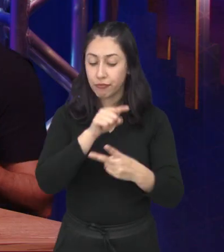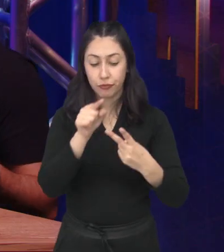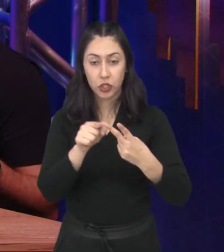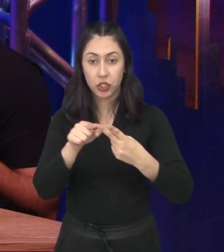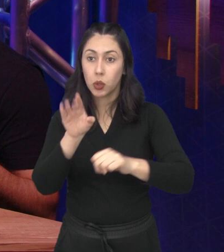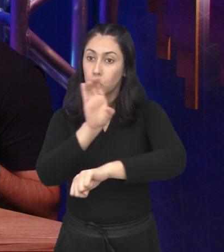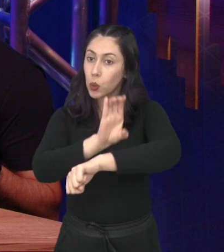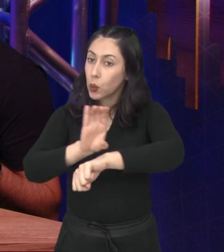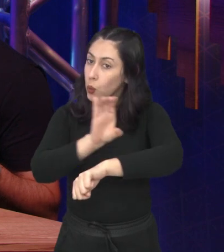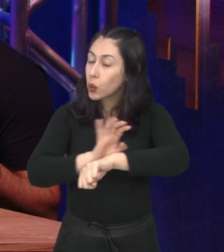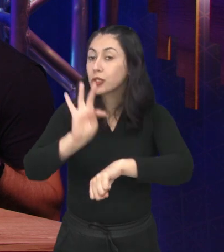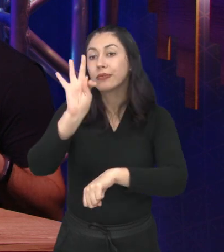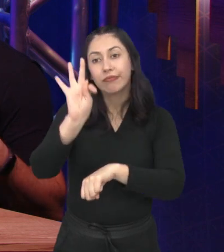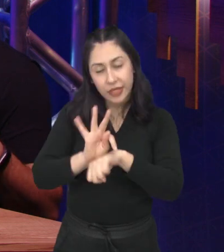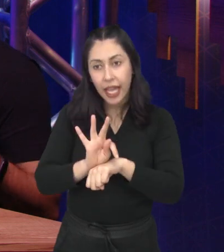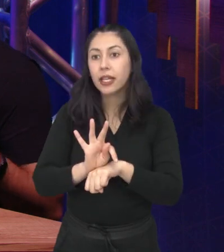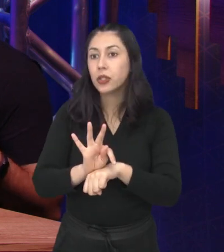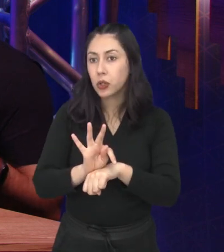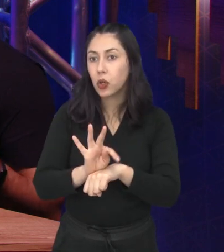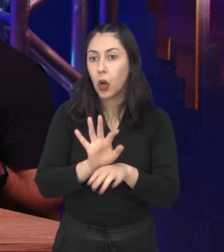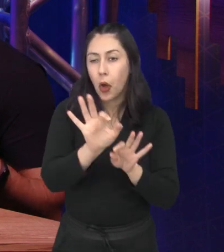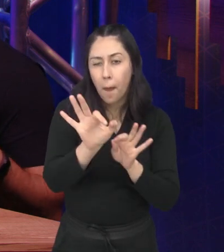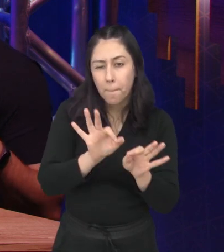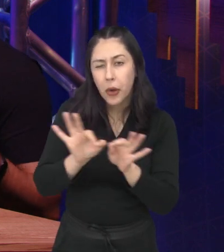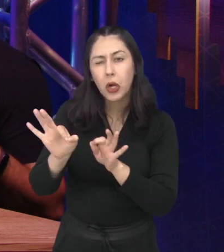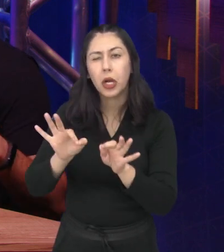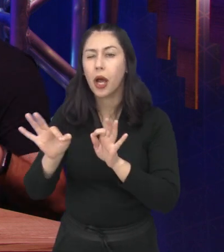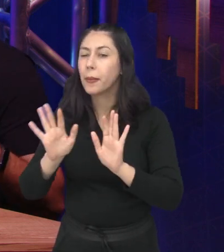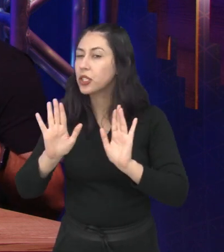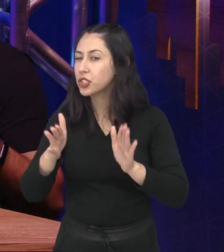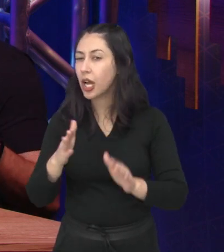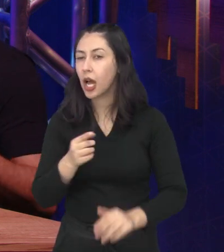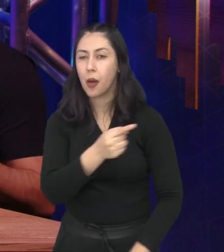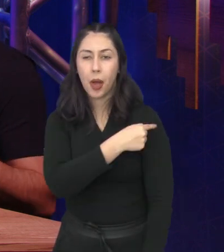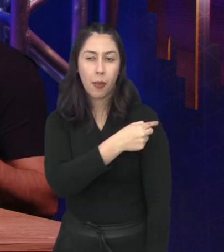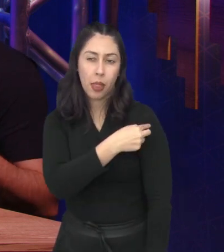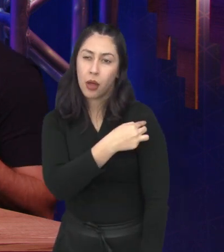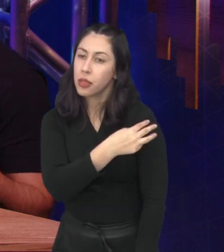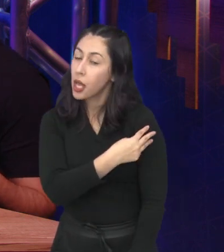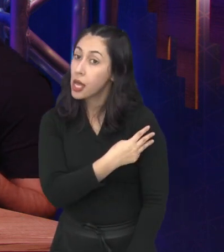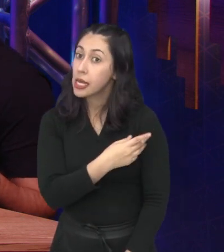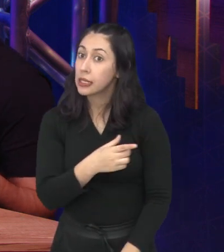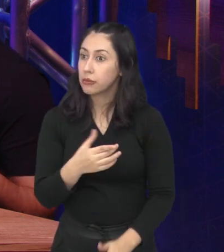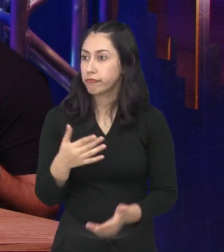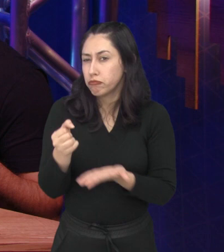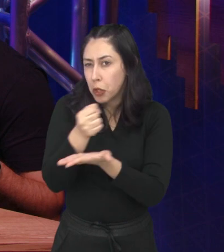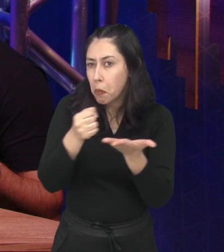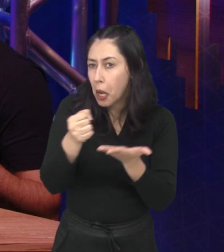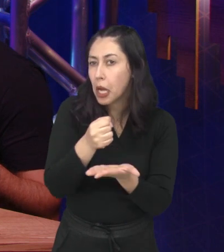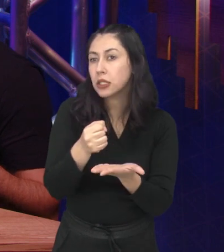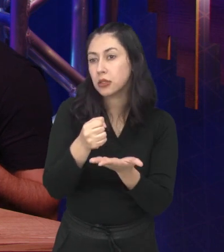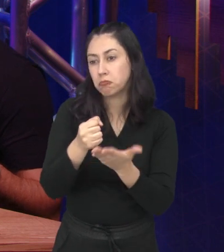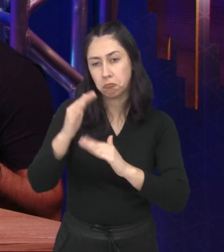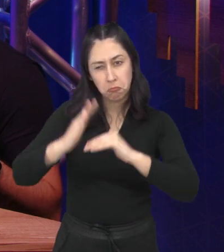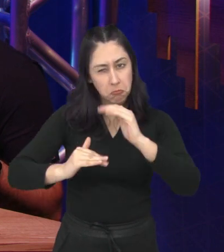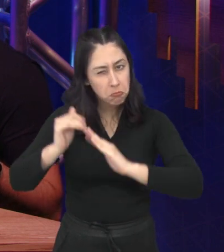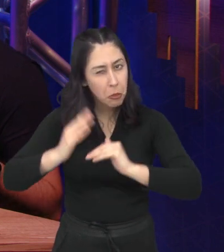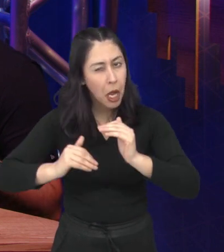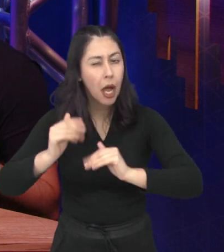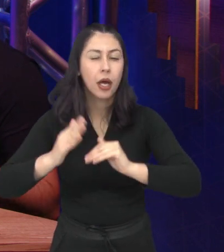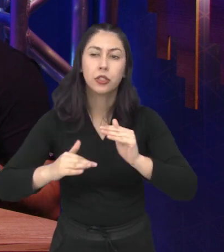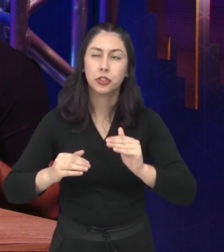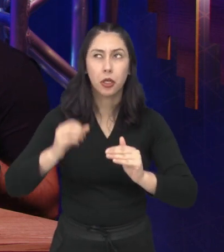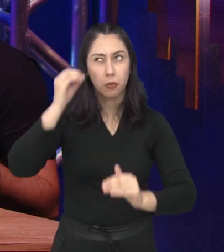que os cursos técnicos são programas de nível médio que já te dá aí uma base teórica e prática também, né?